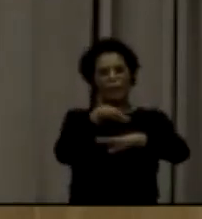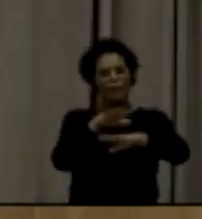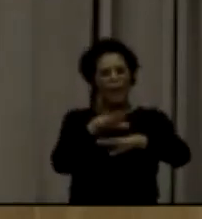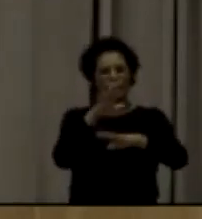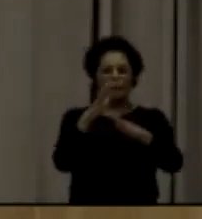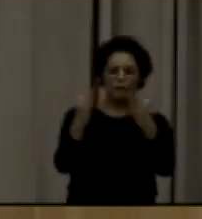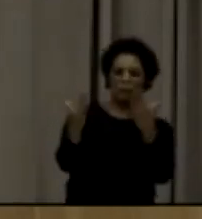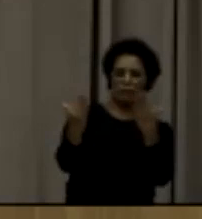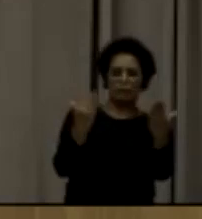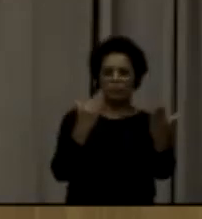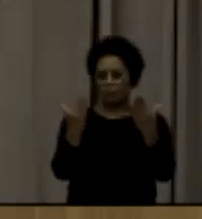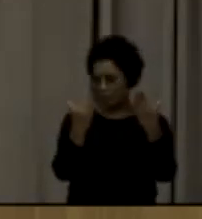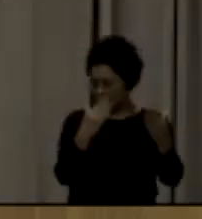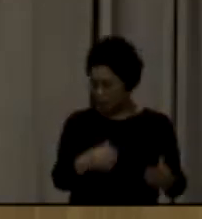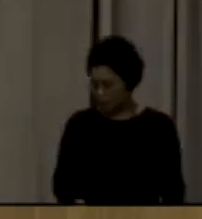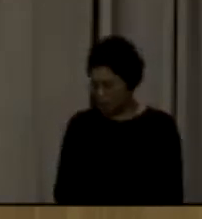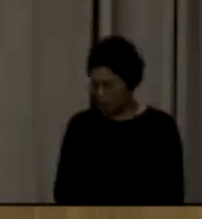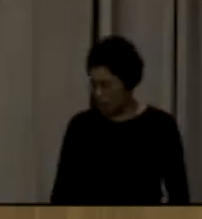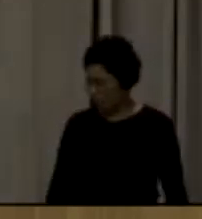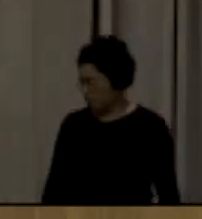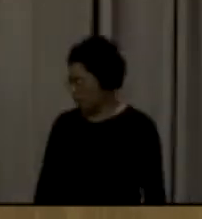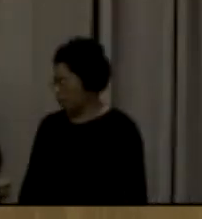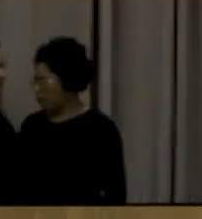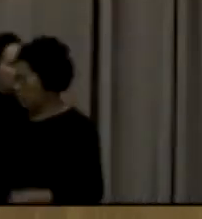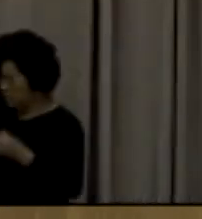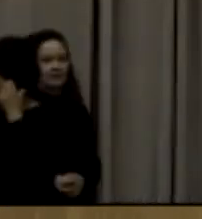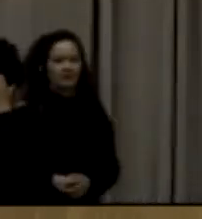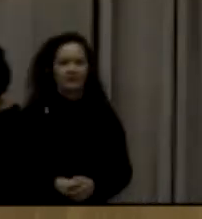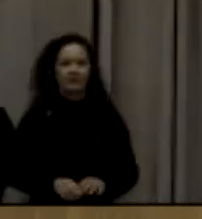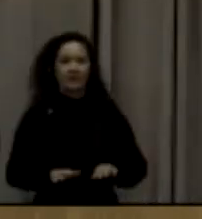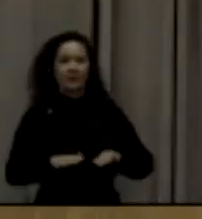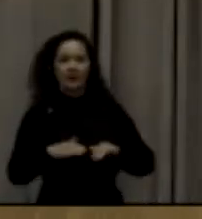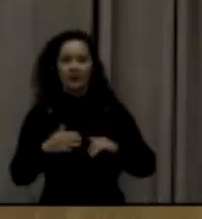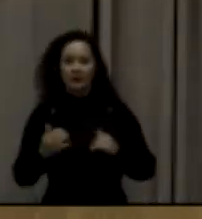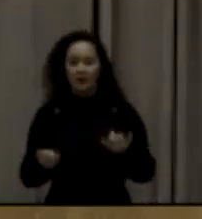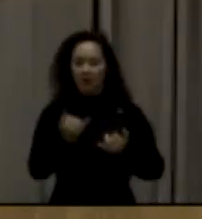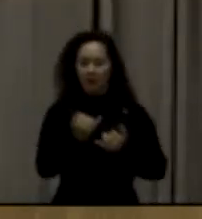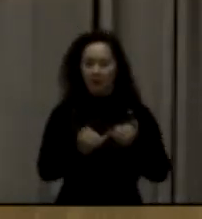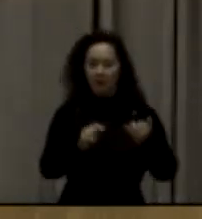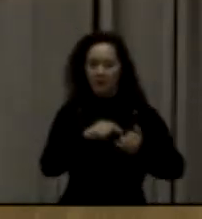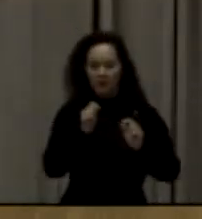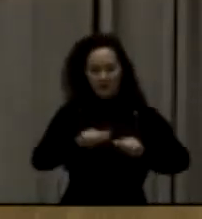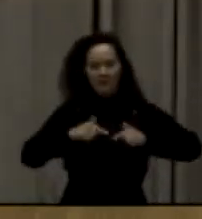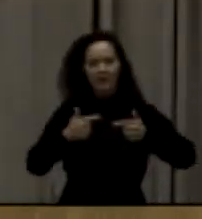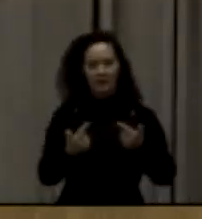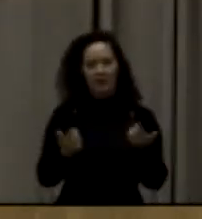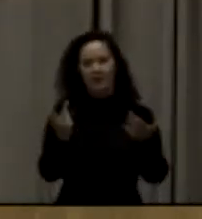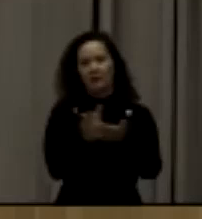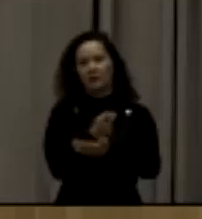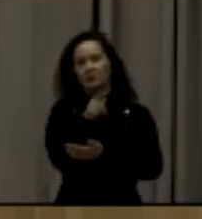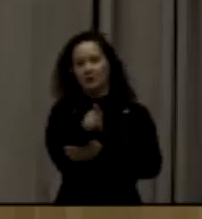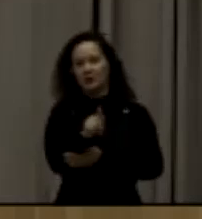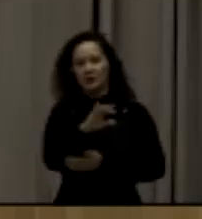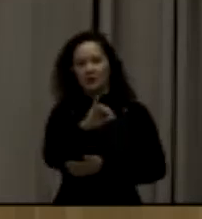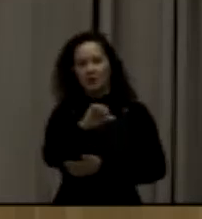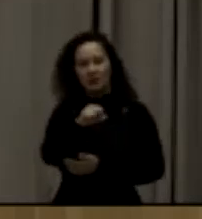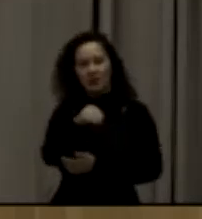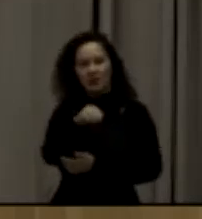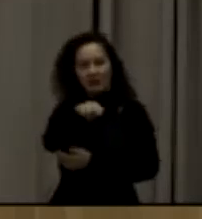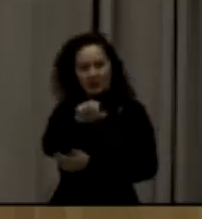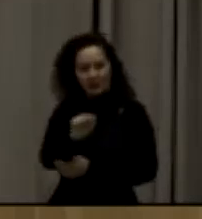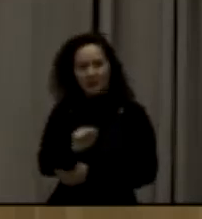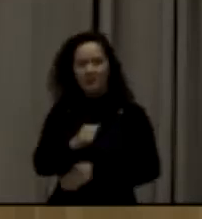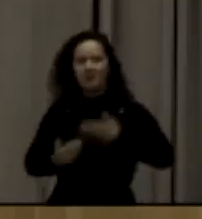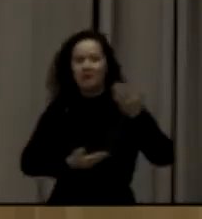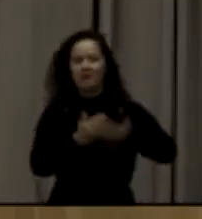muito similar ao que nós tivemos aí enfrentado nesse trabalho do atentado que aconteceu com a Cristina, que inclusive